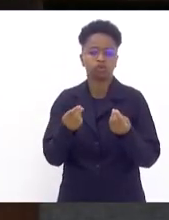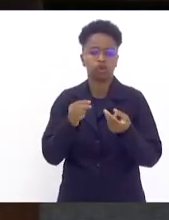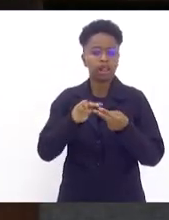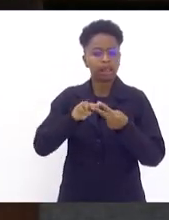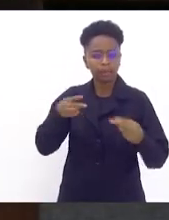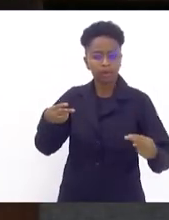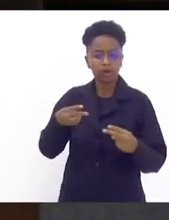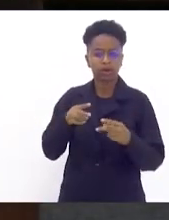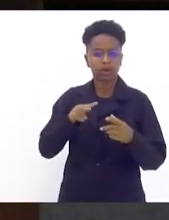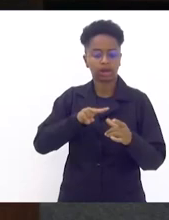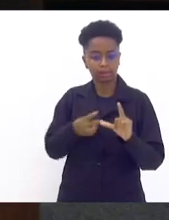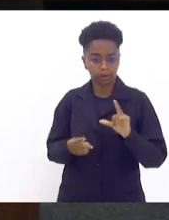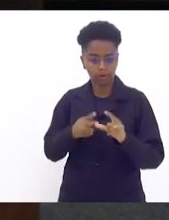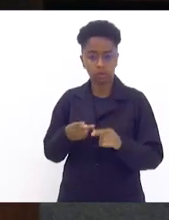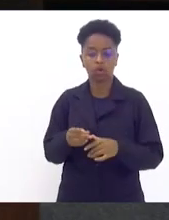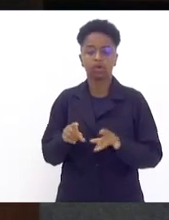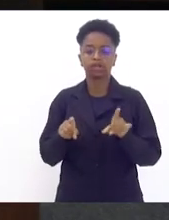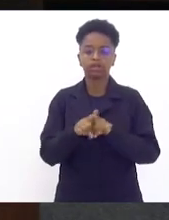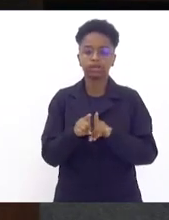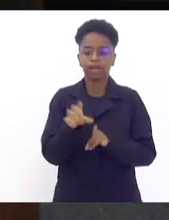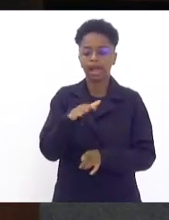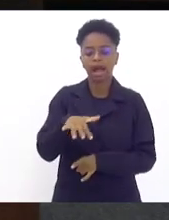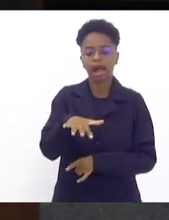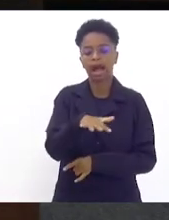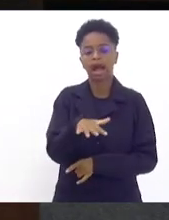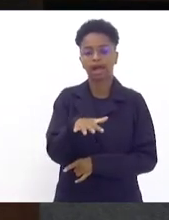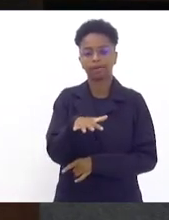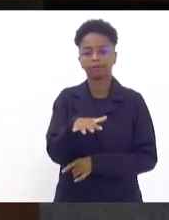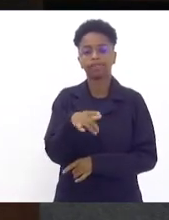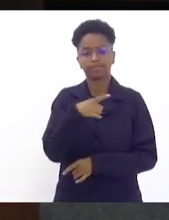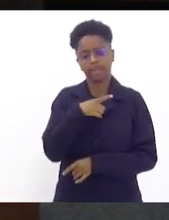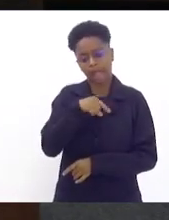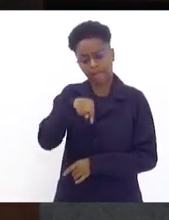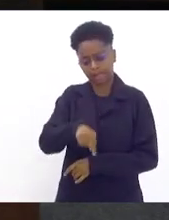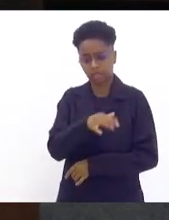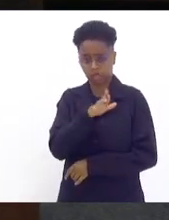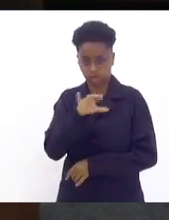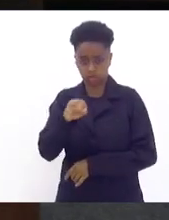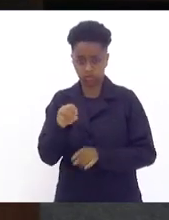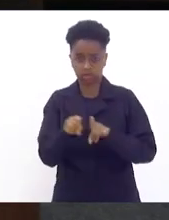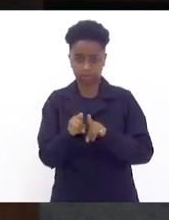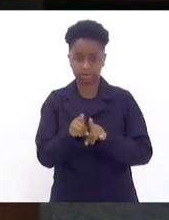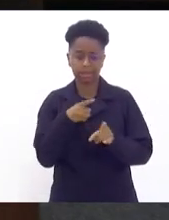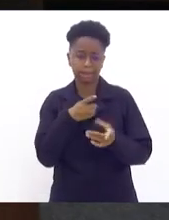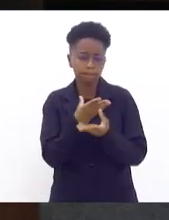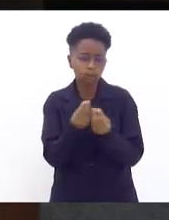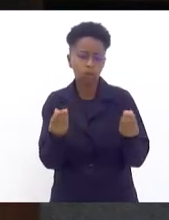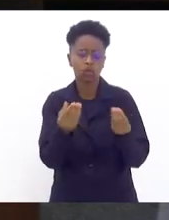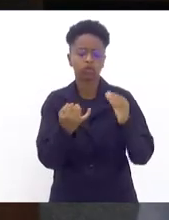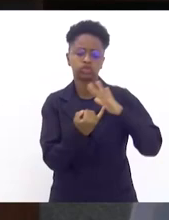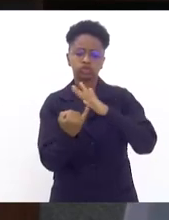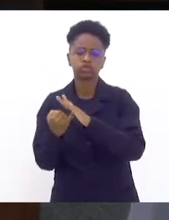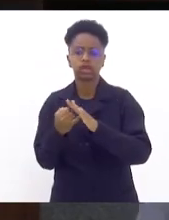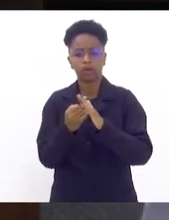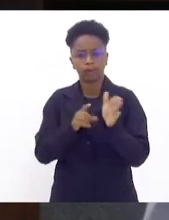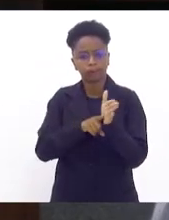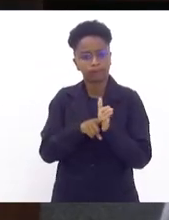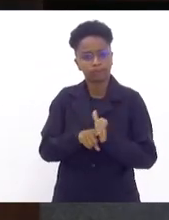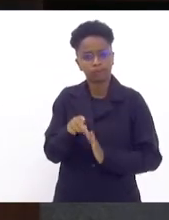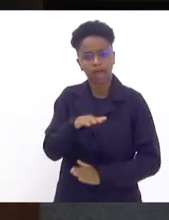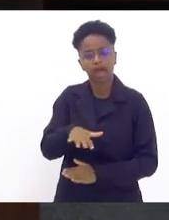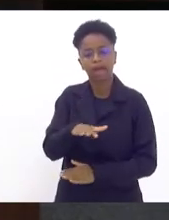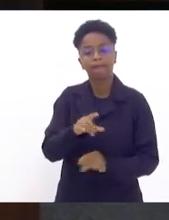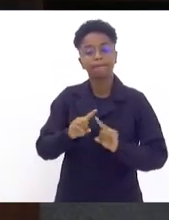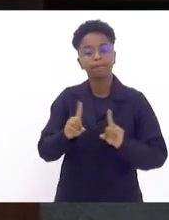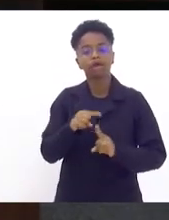da ministra da Ciência e da Tecnologia. Sei que o Rio de Janeiro tem muitas instituições de pesquisa, e aí, nesse sentido, a gente